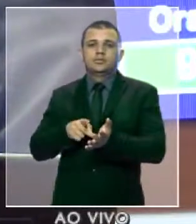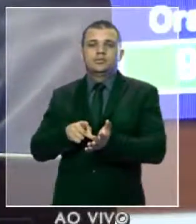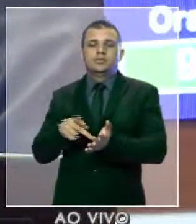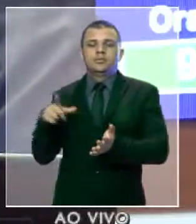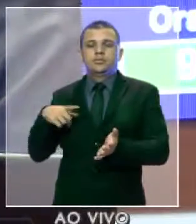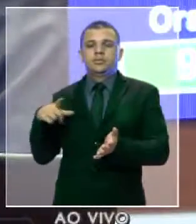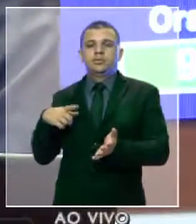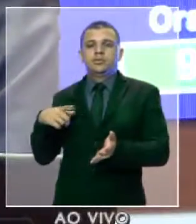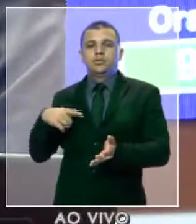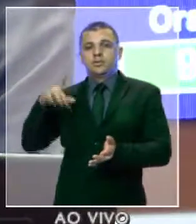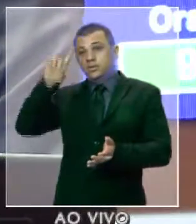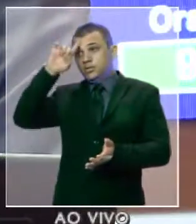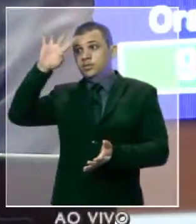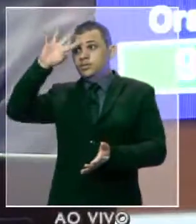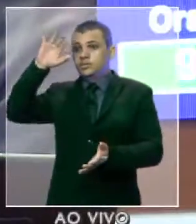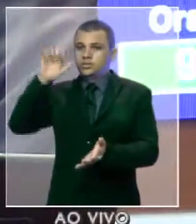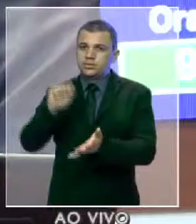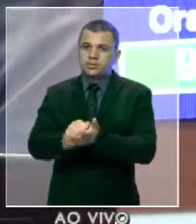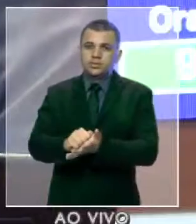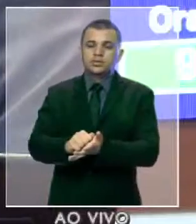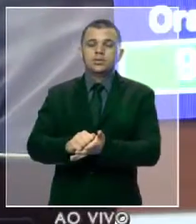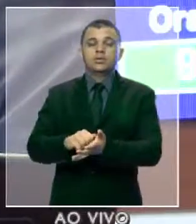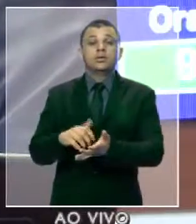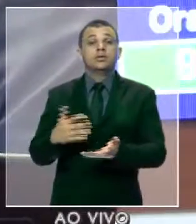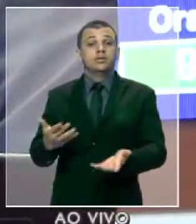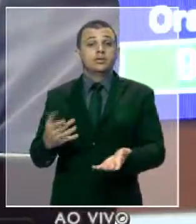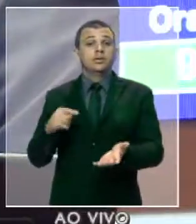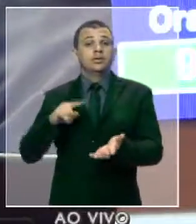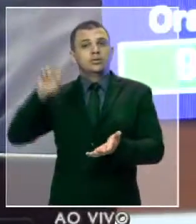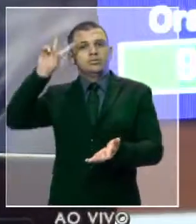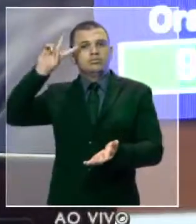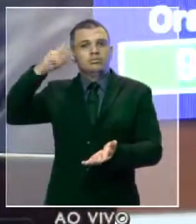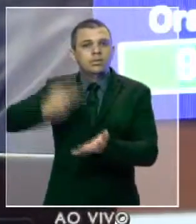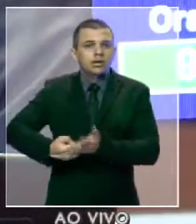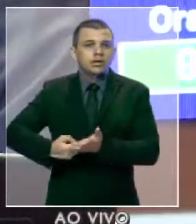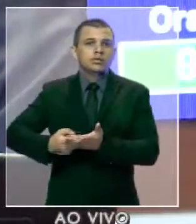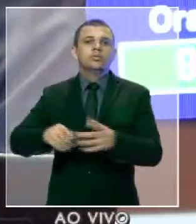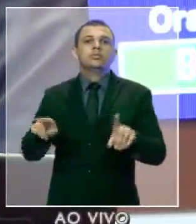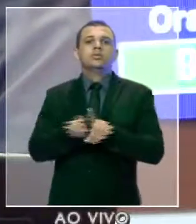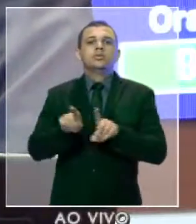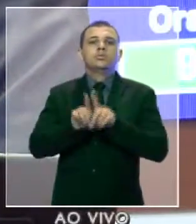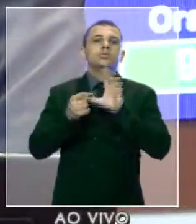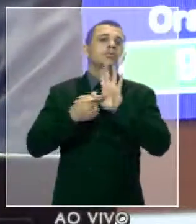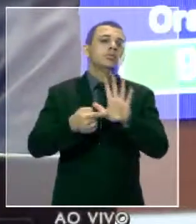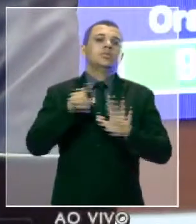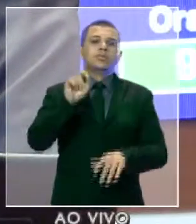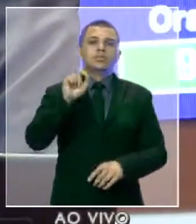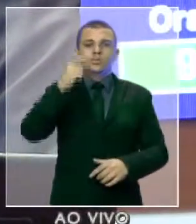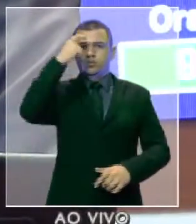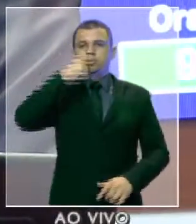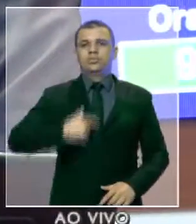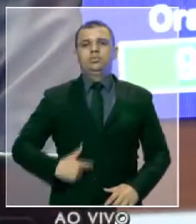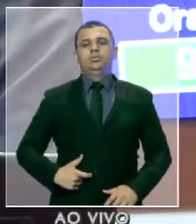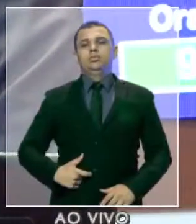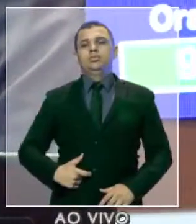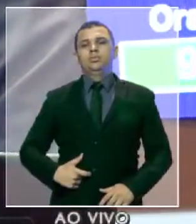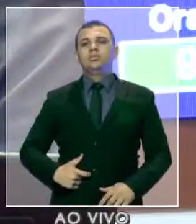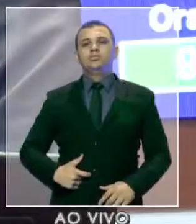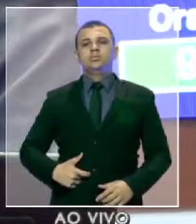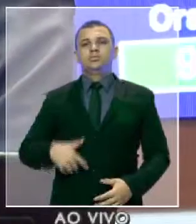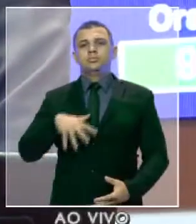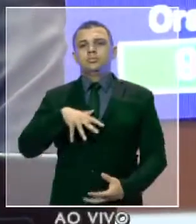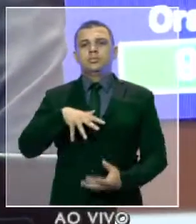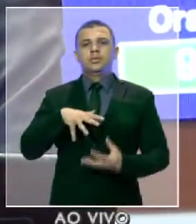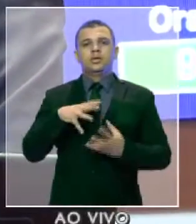se materializar, ela traduz e reflete o espírito humano. Nós